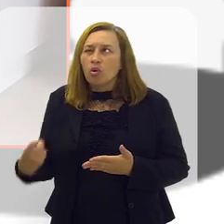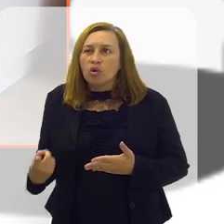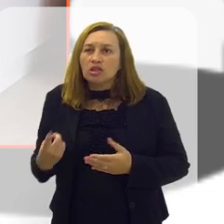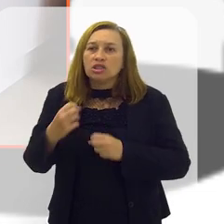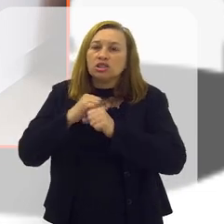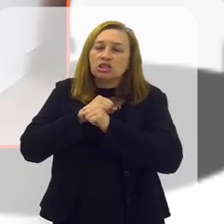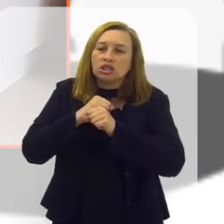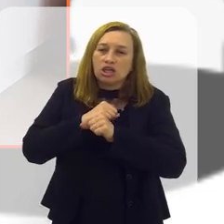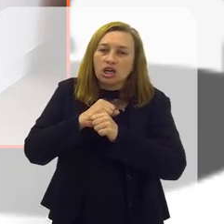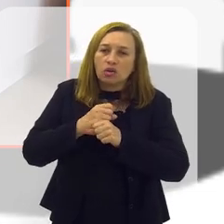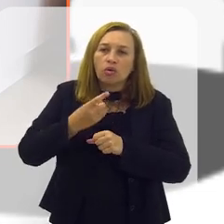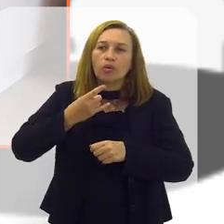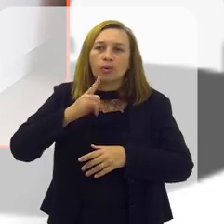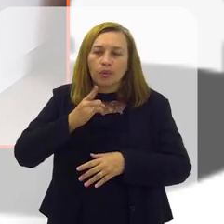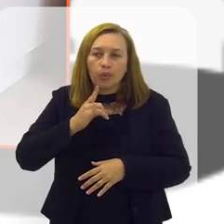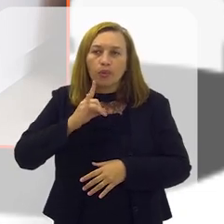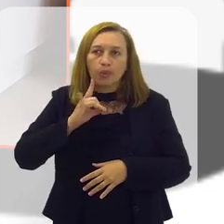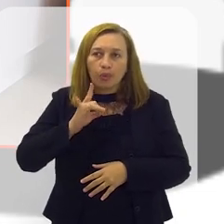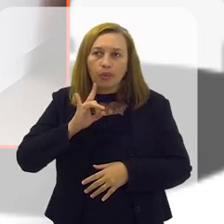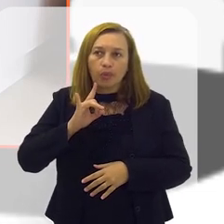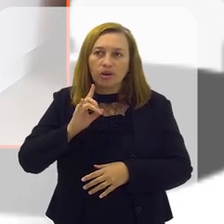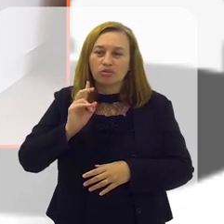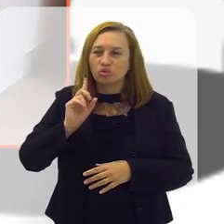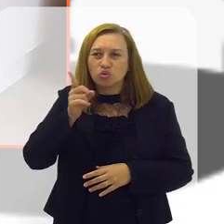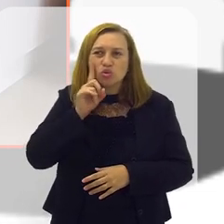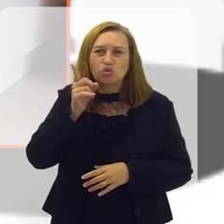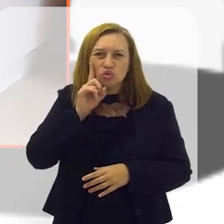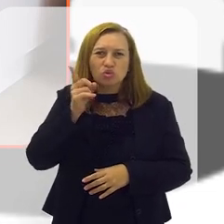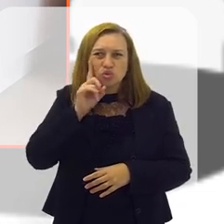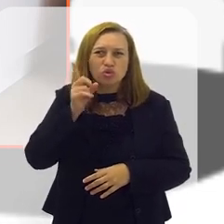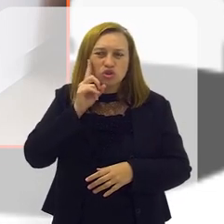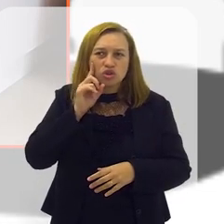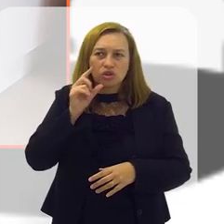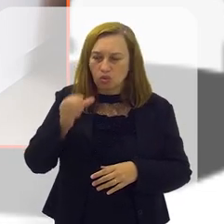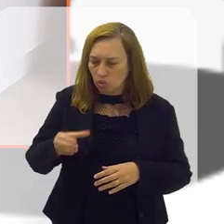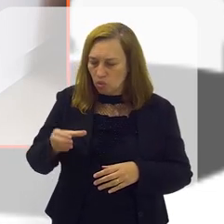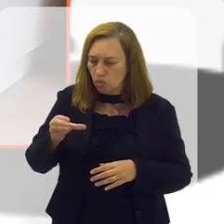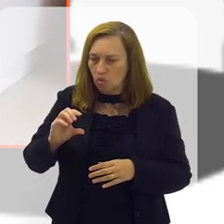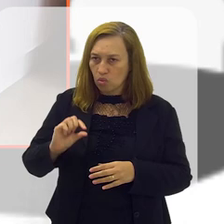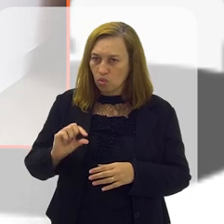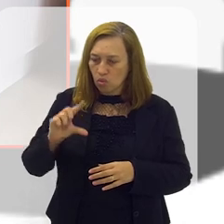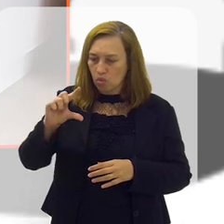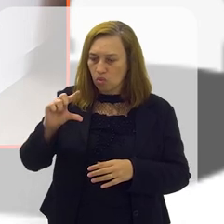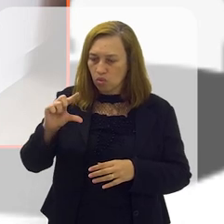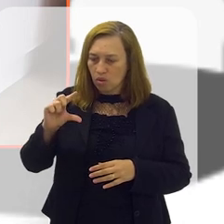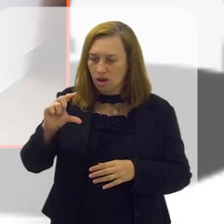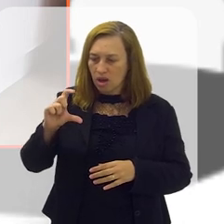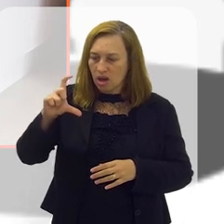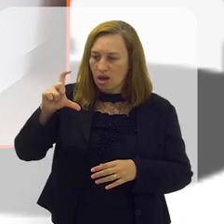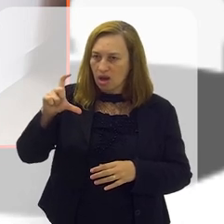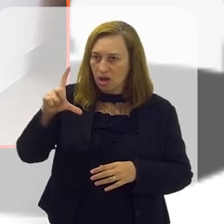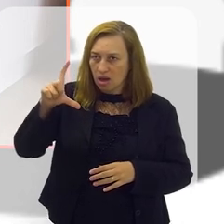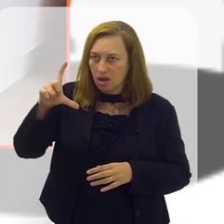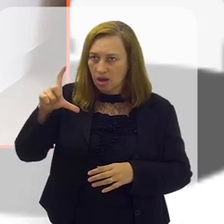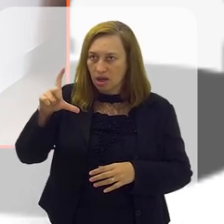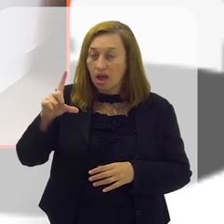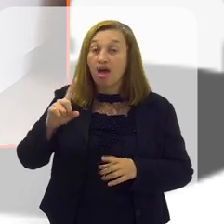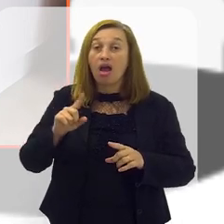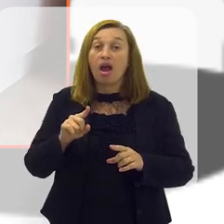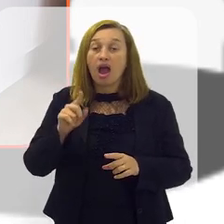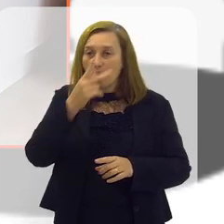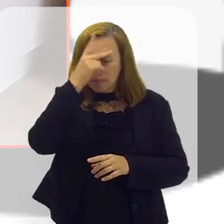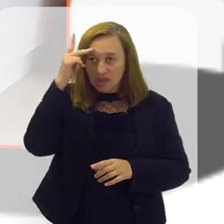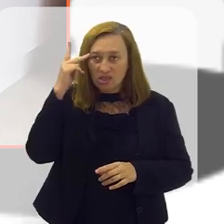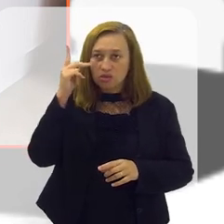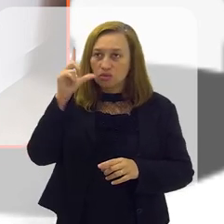de muito tempo bebendo em frequência e quantidade, essa pessoa, ela